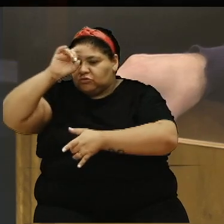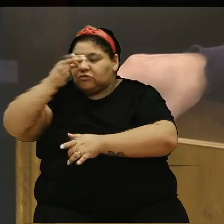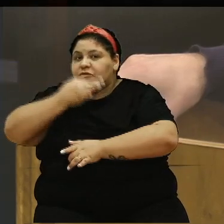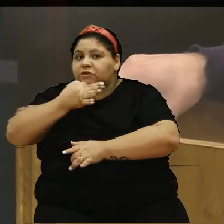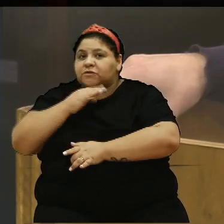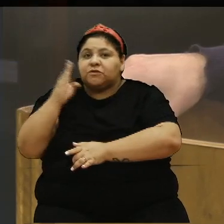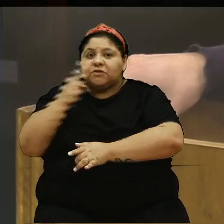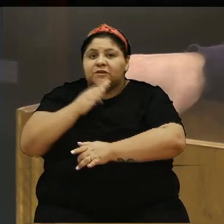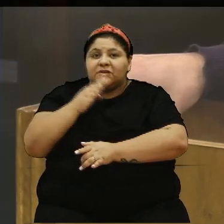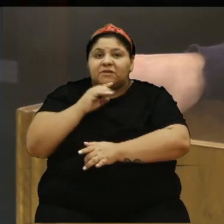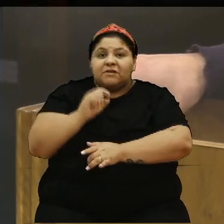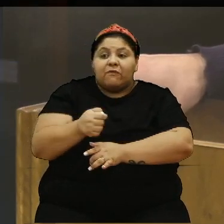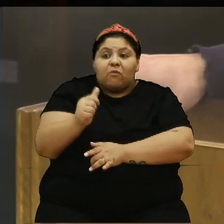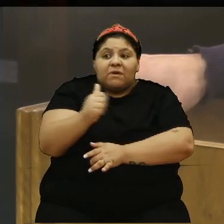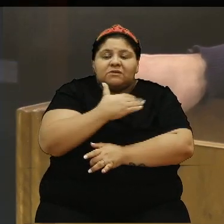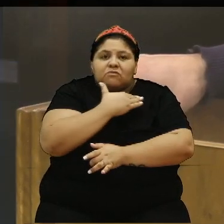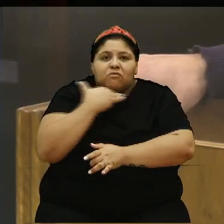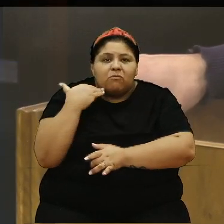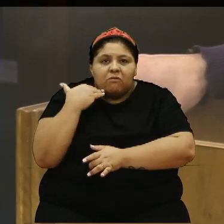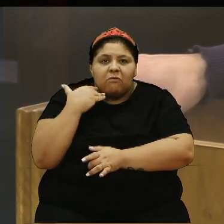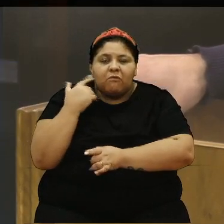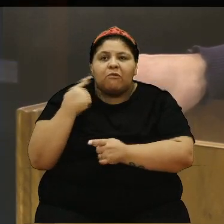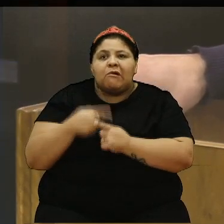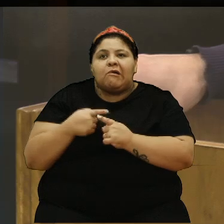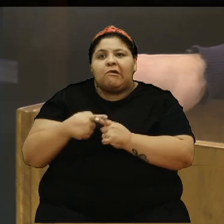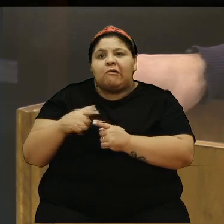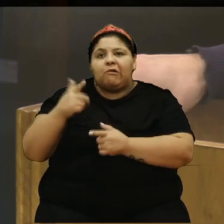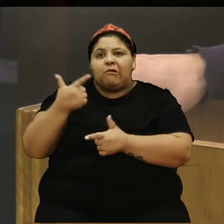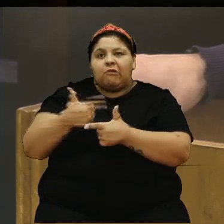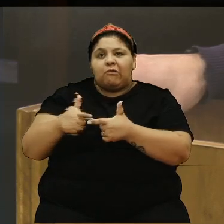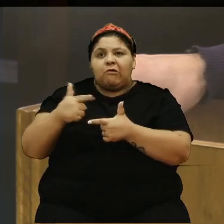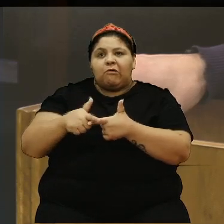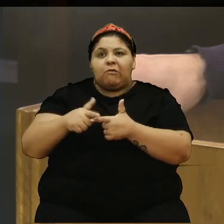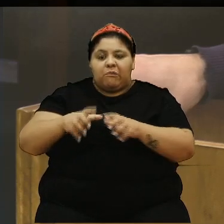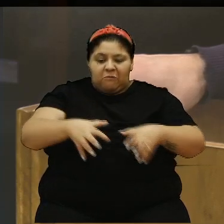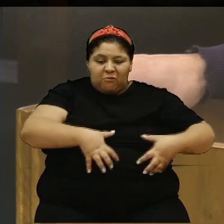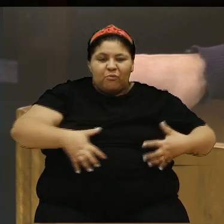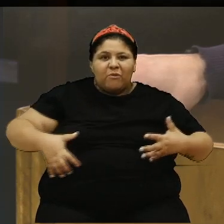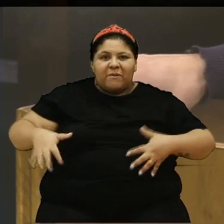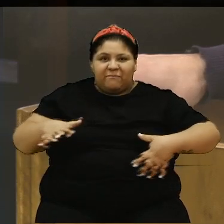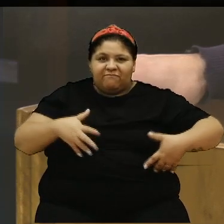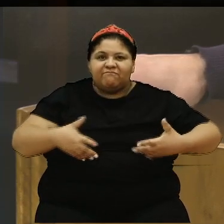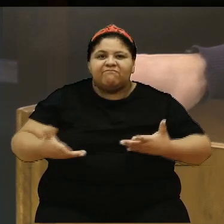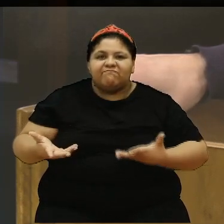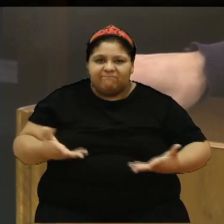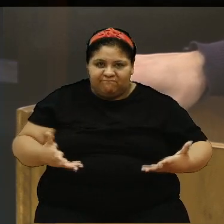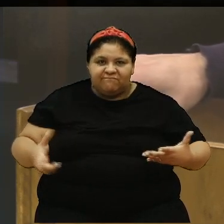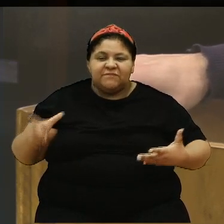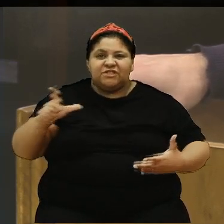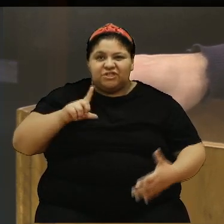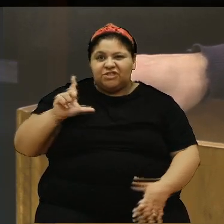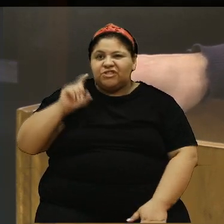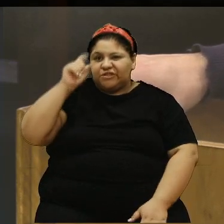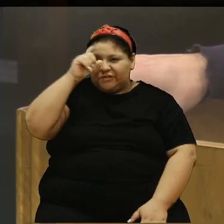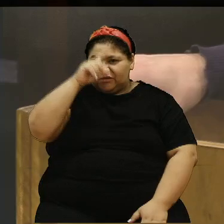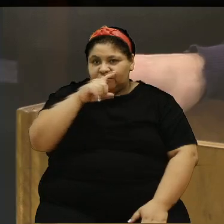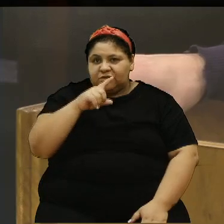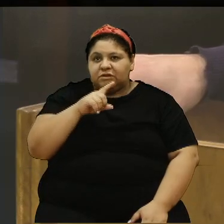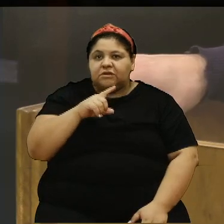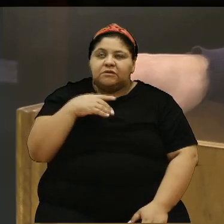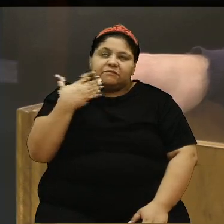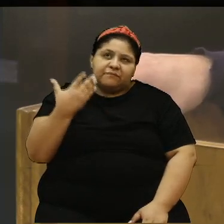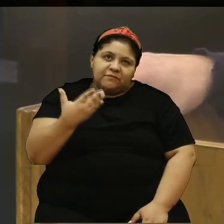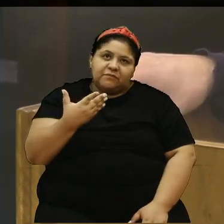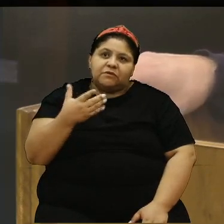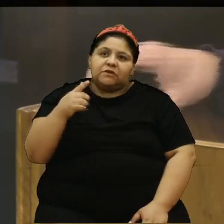urgência, e ele estava morrendo, porque estava tendo problema nos órgãos ali, já estava passando por essa dificuldade, e por obra do